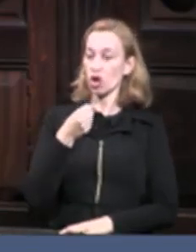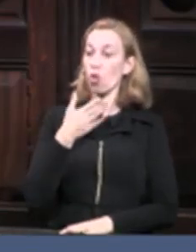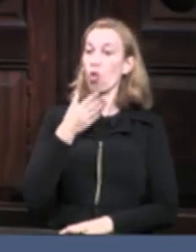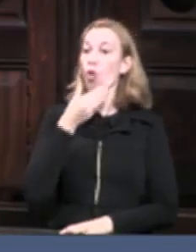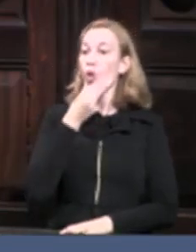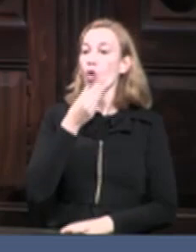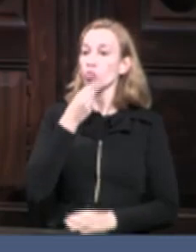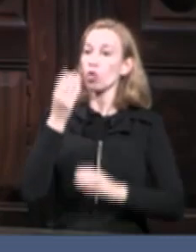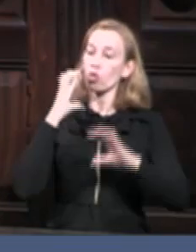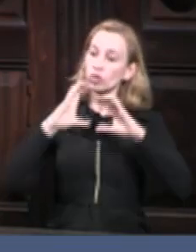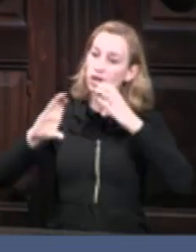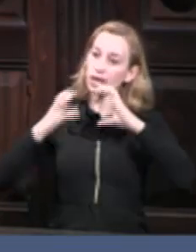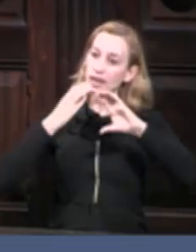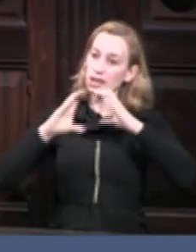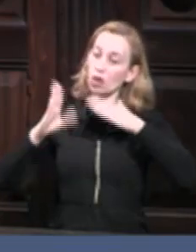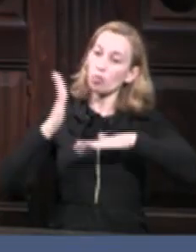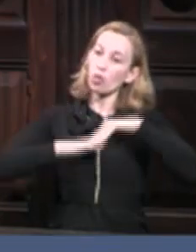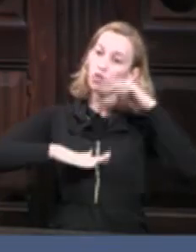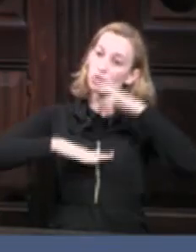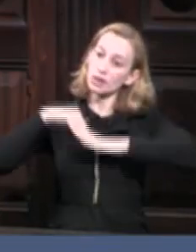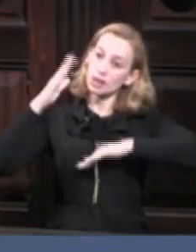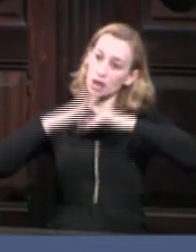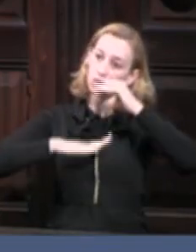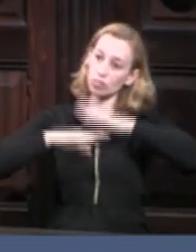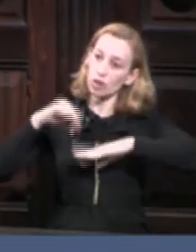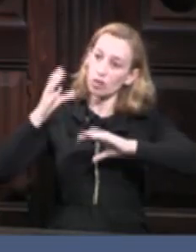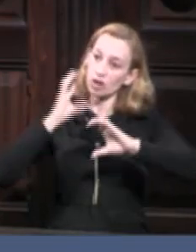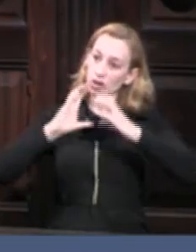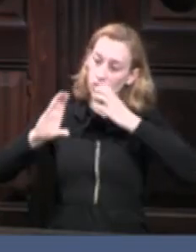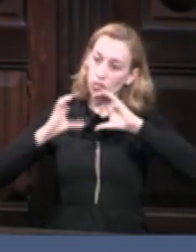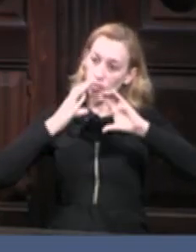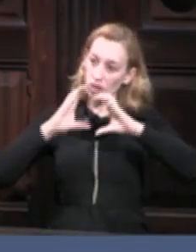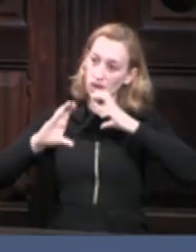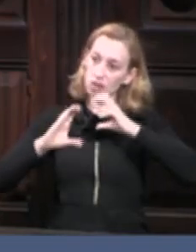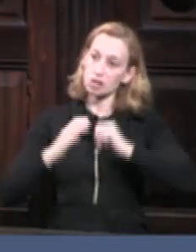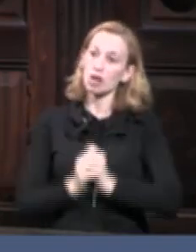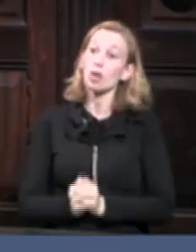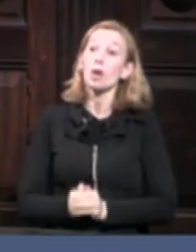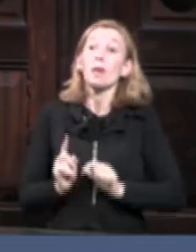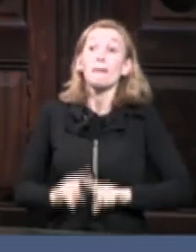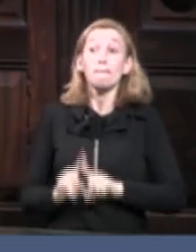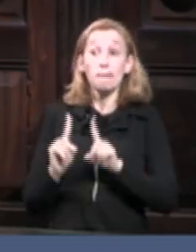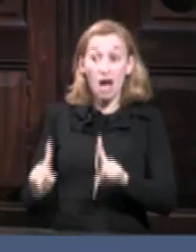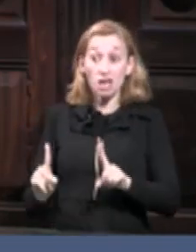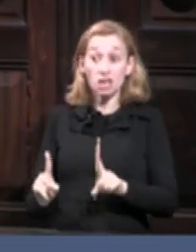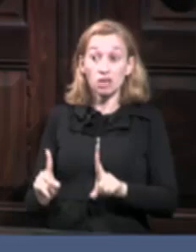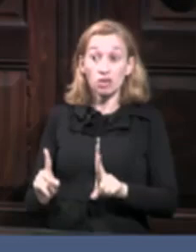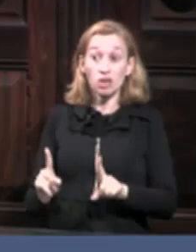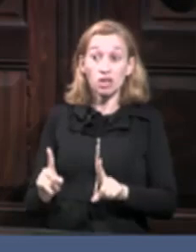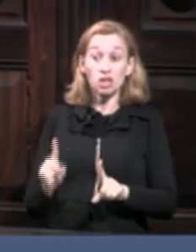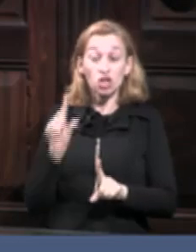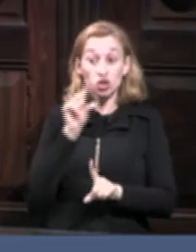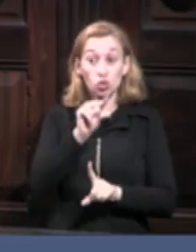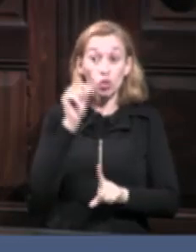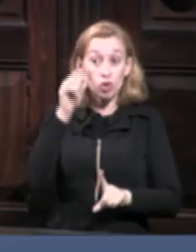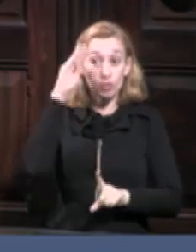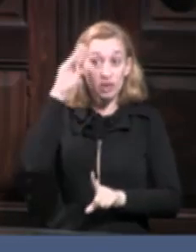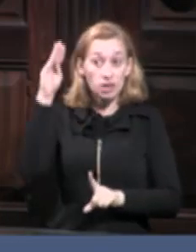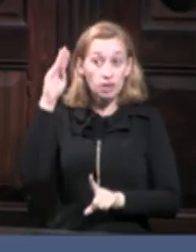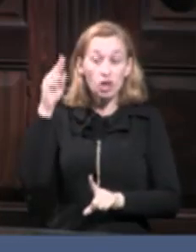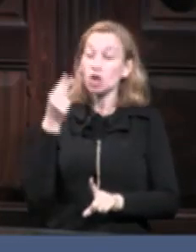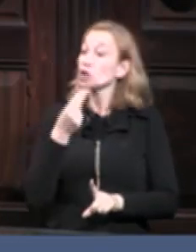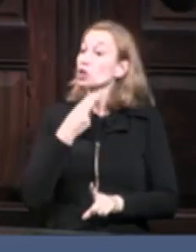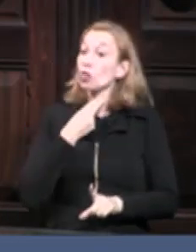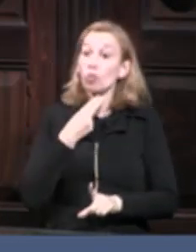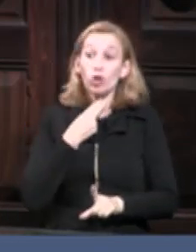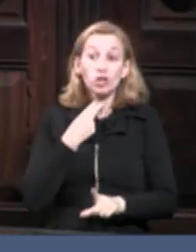comunicação, como profissional da área de comunicação, mas na hora de dar a prioridade, não podemos